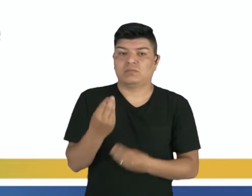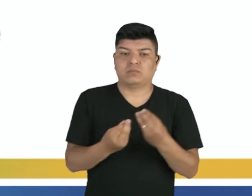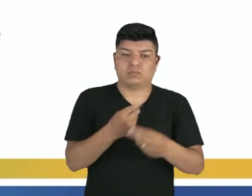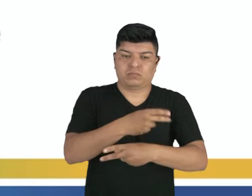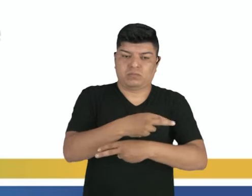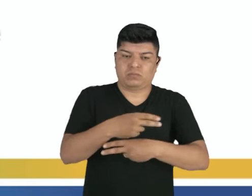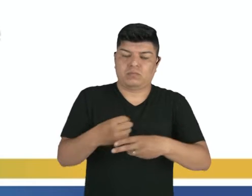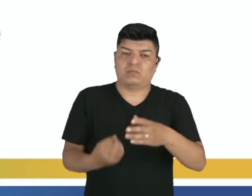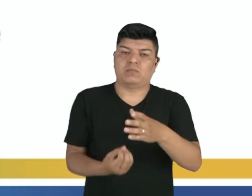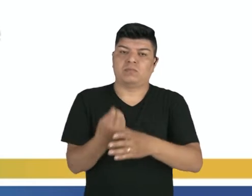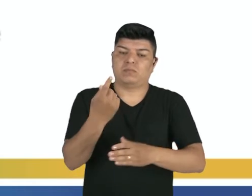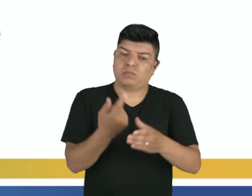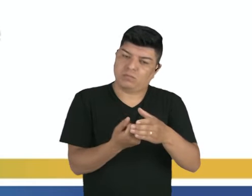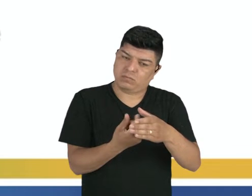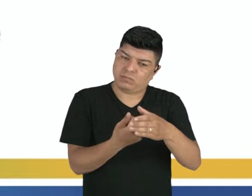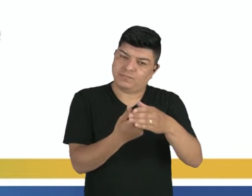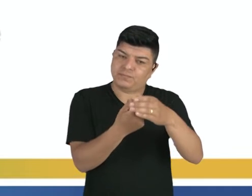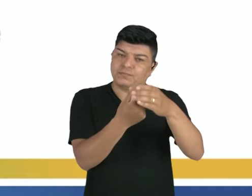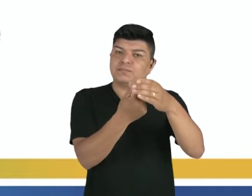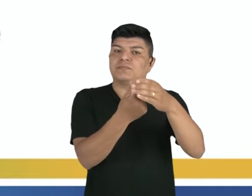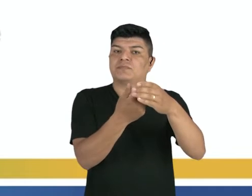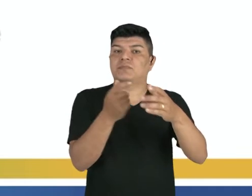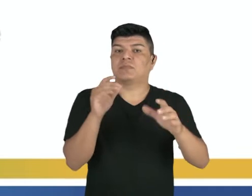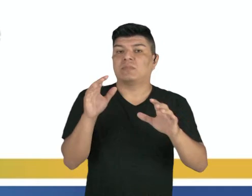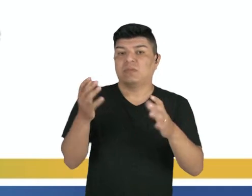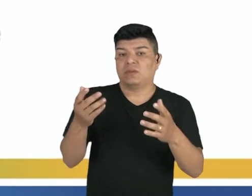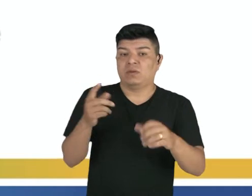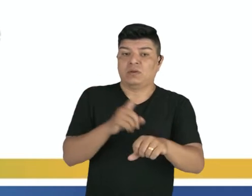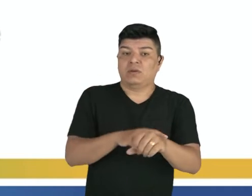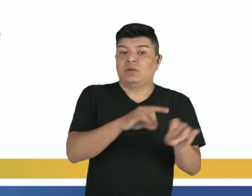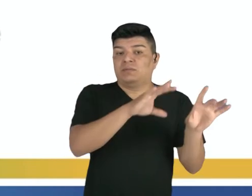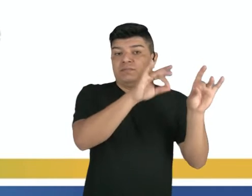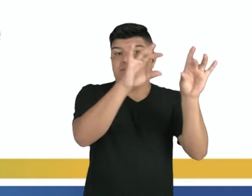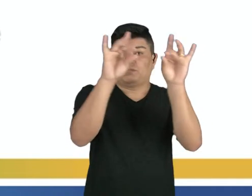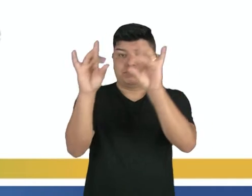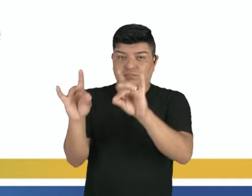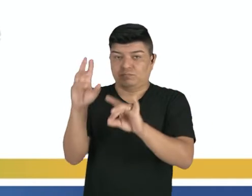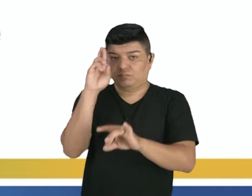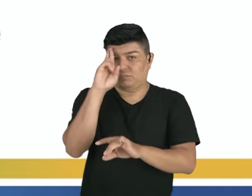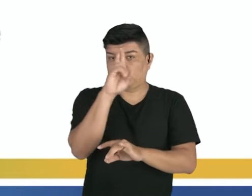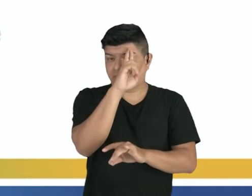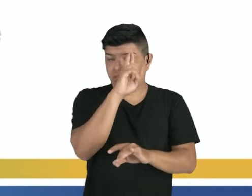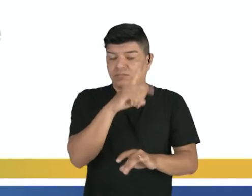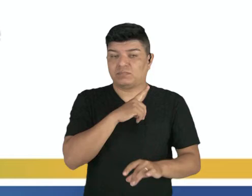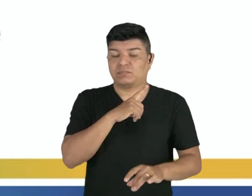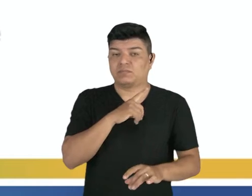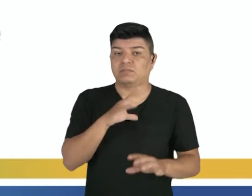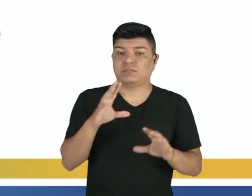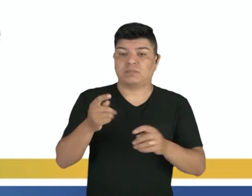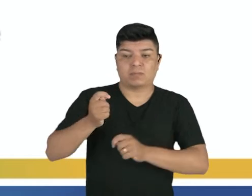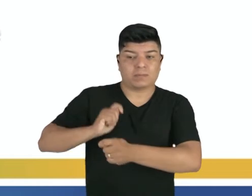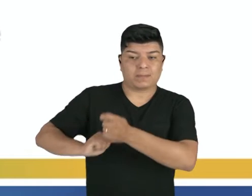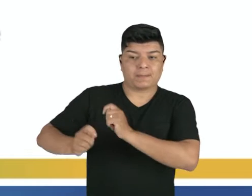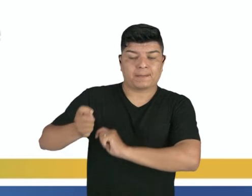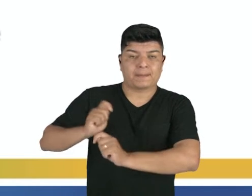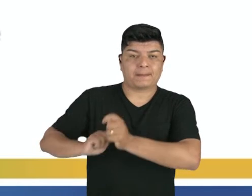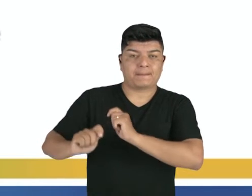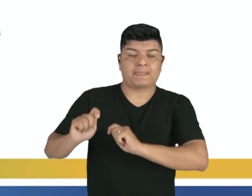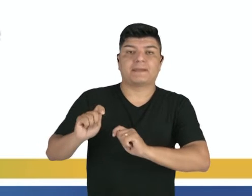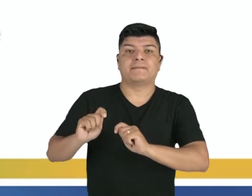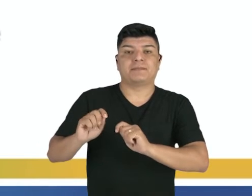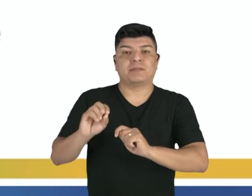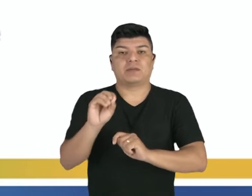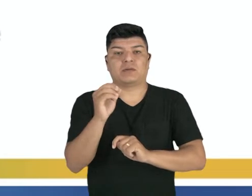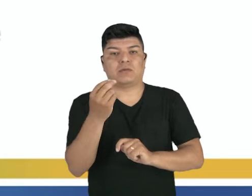produção capitalista, eu estou tratando de um momento específico da história, em que, economicamente falando